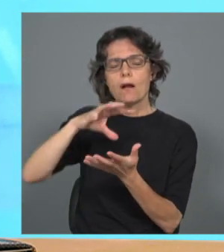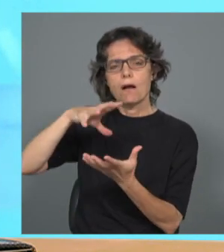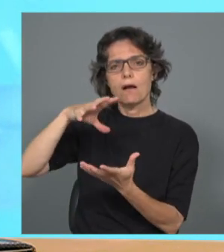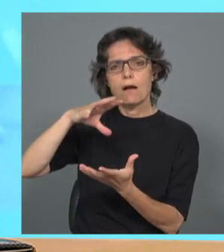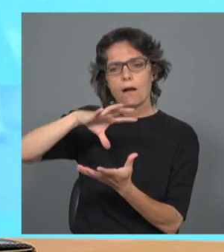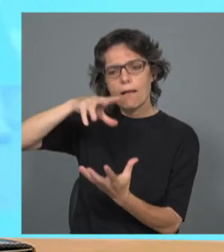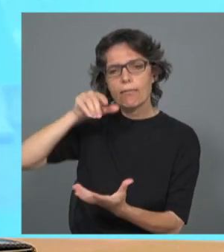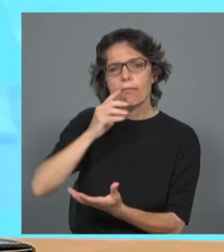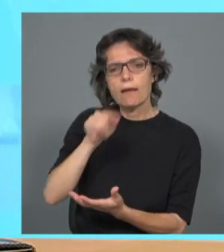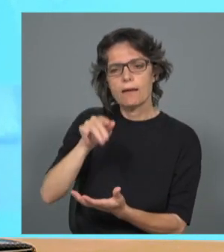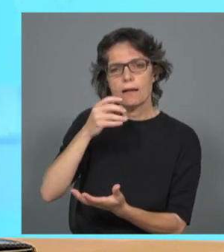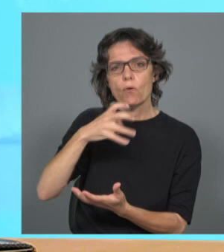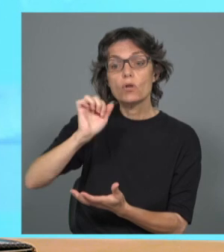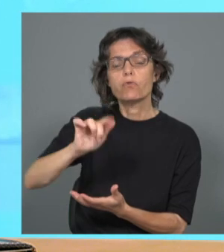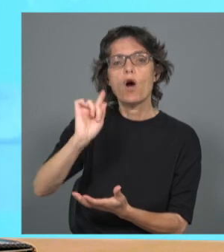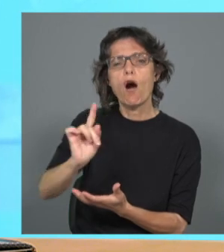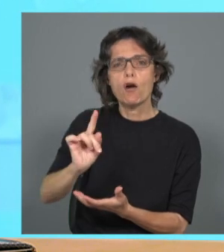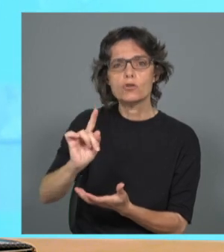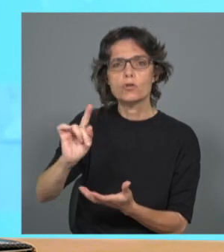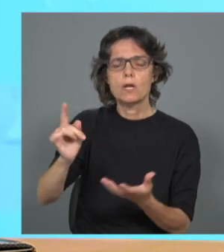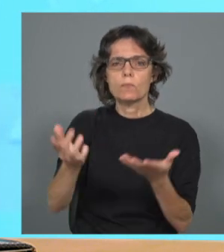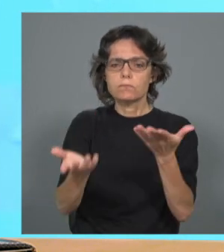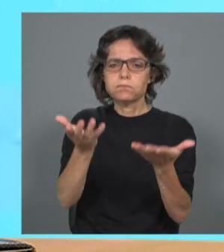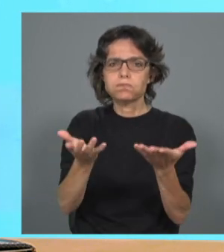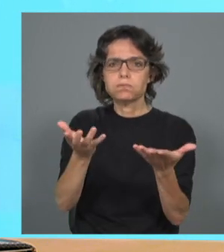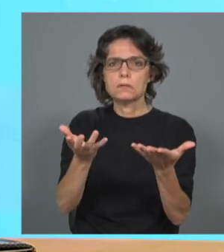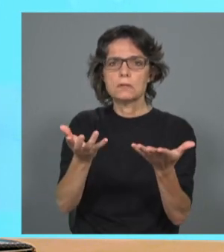Sim. O cuidado, aliás, há um mito